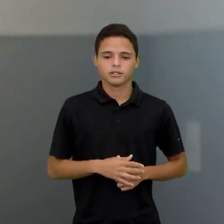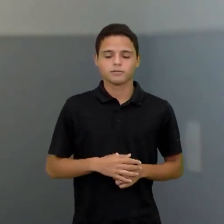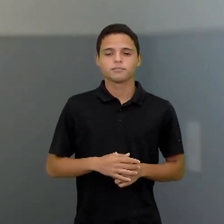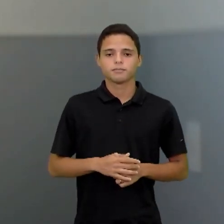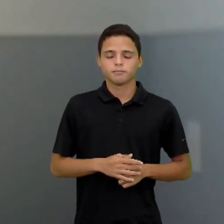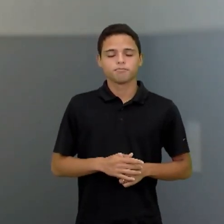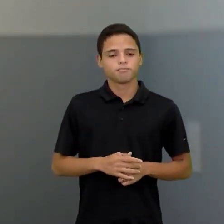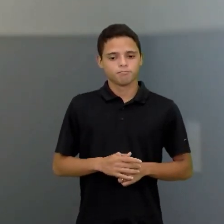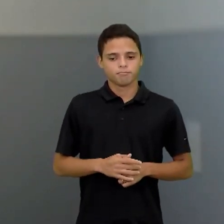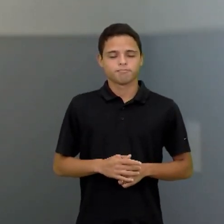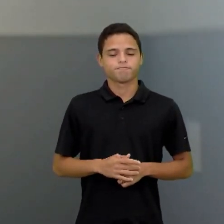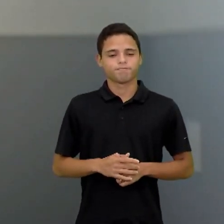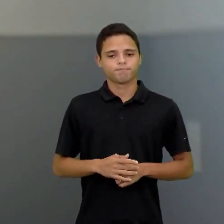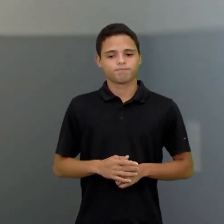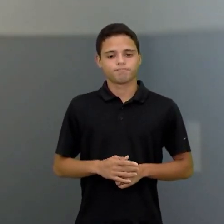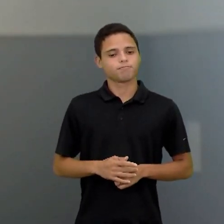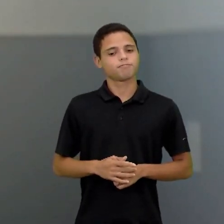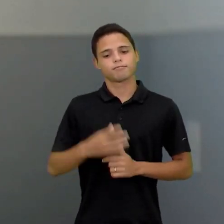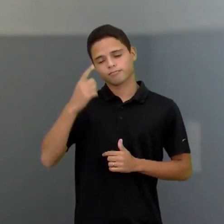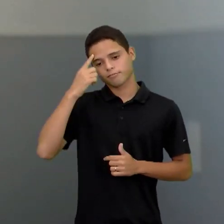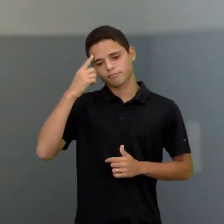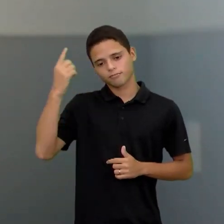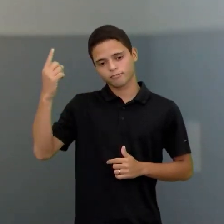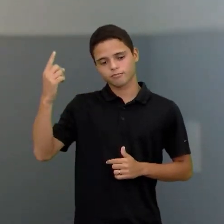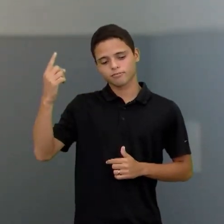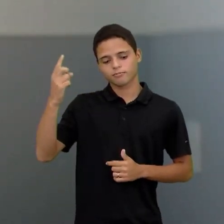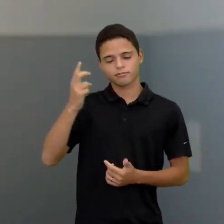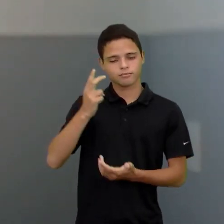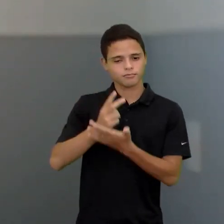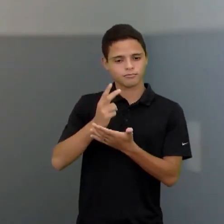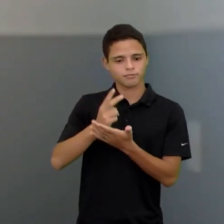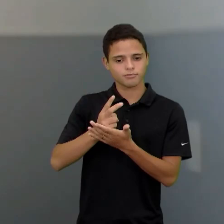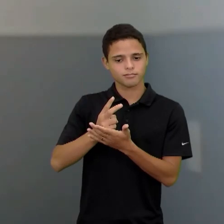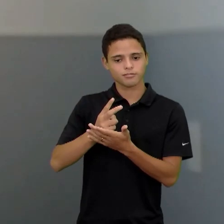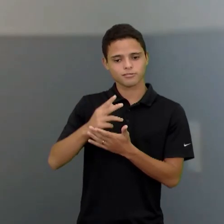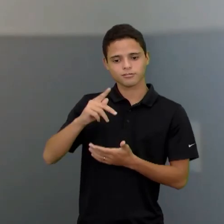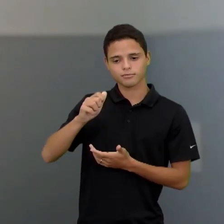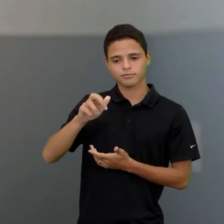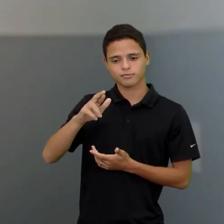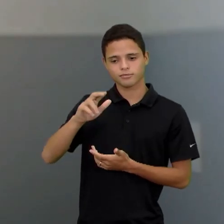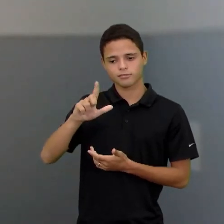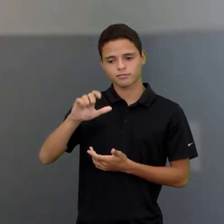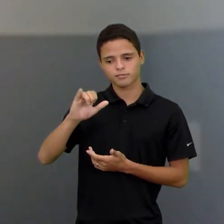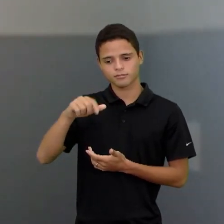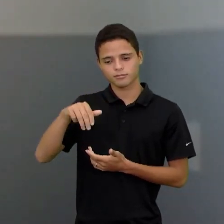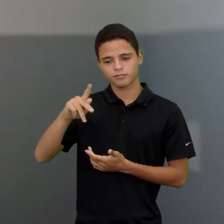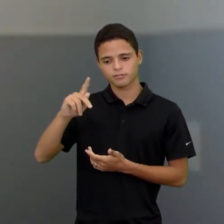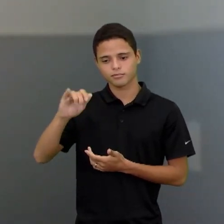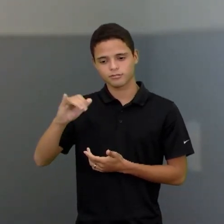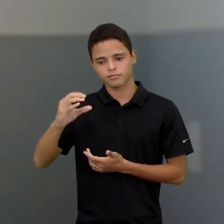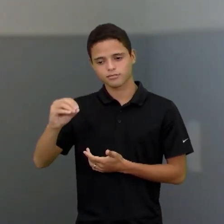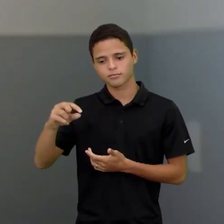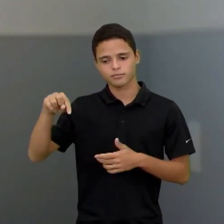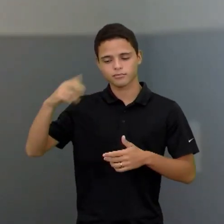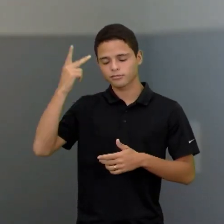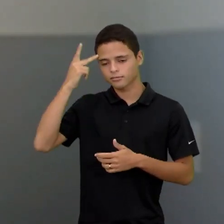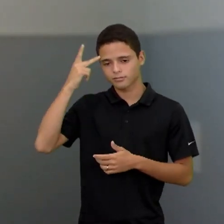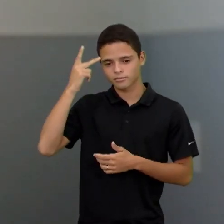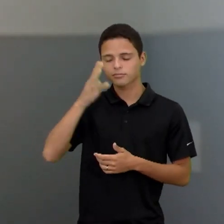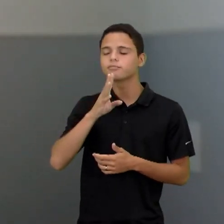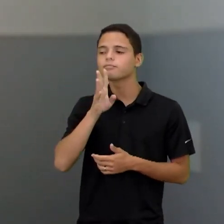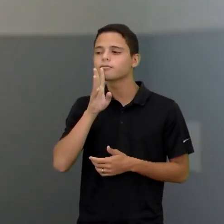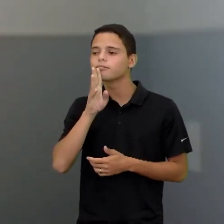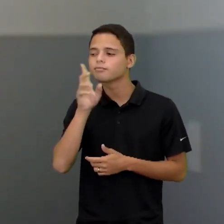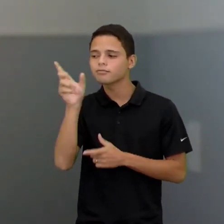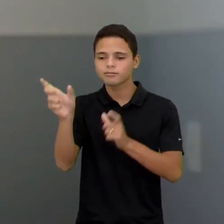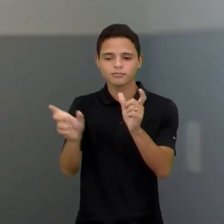a ter treinos abertos aí até o Centro de Treinamento Paralímpico que temos aqui em São Paulo, e